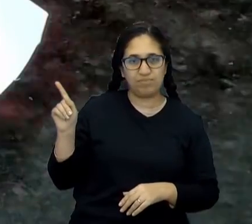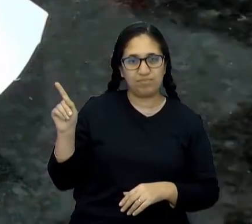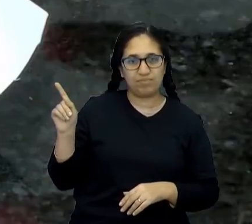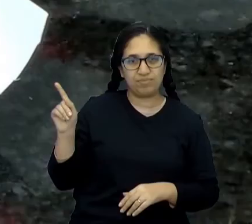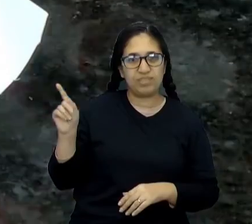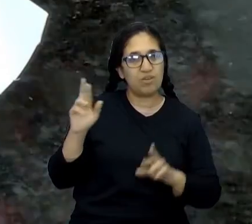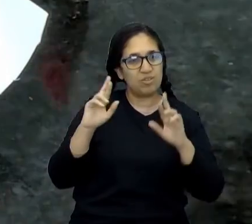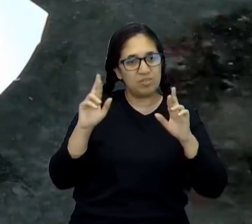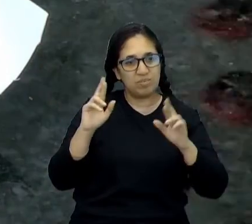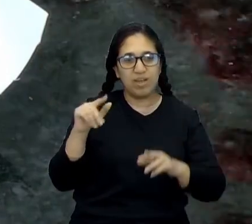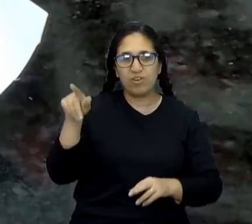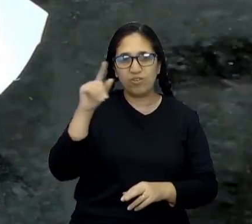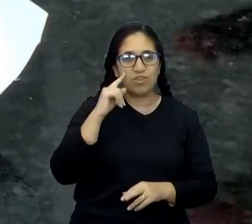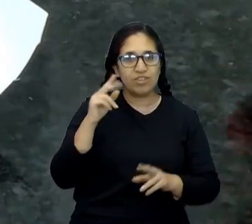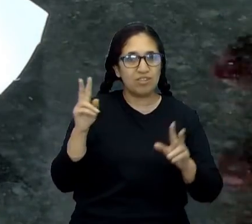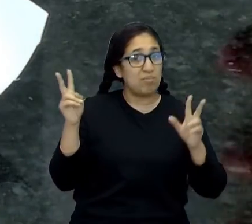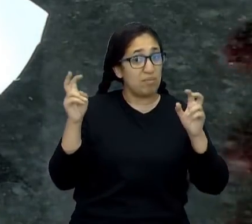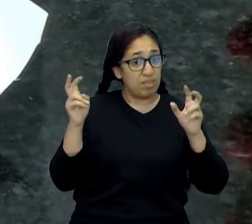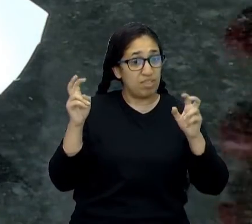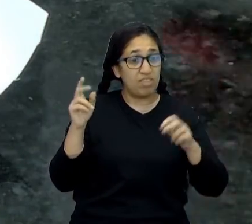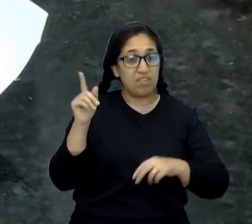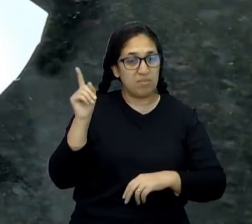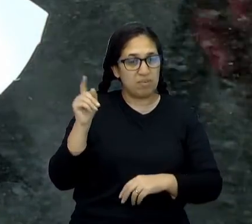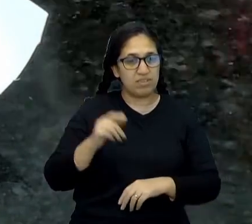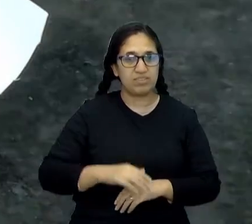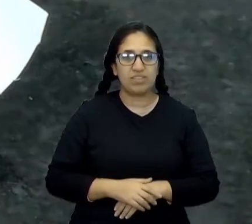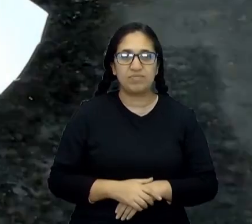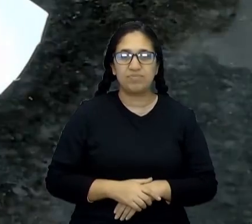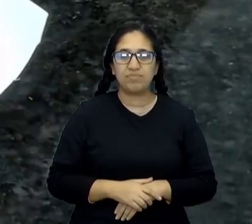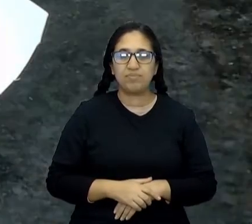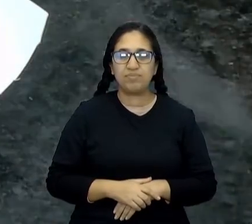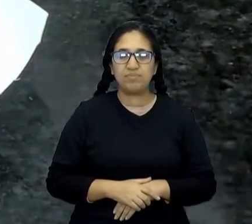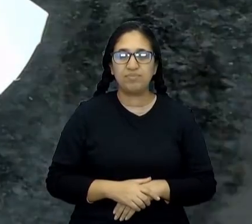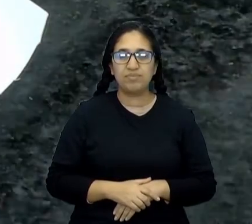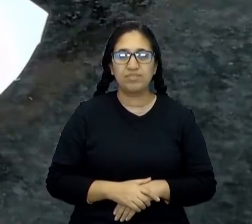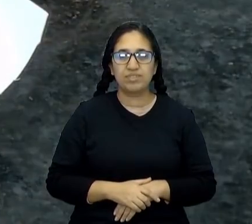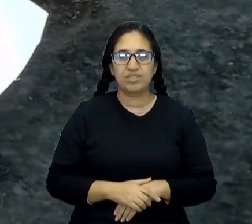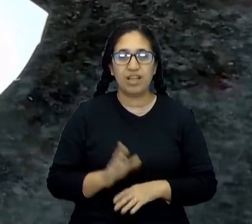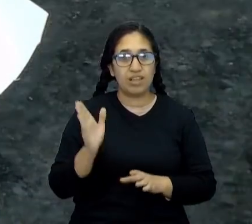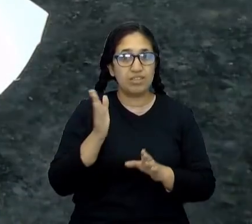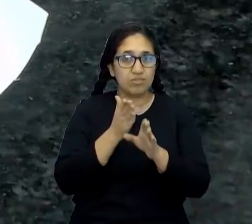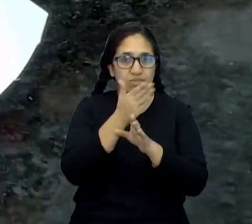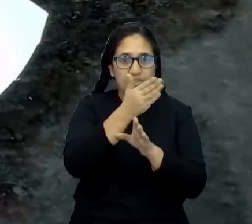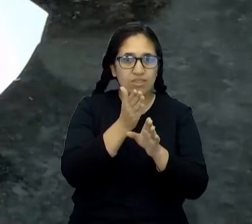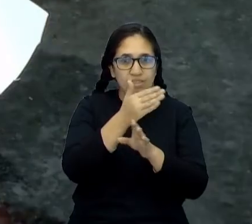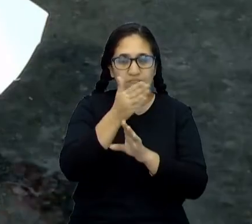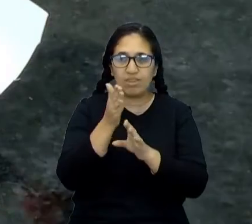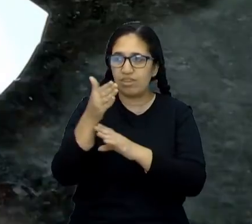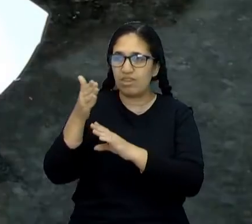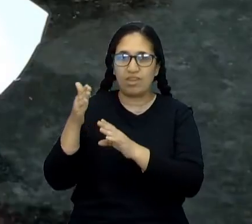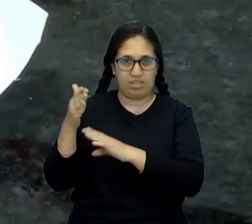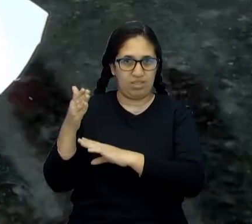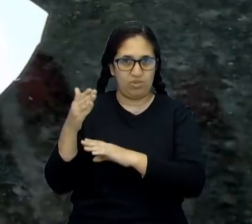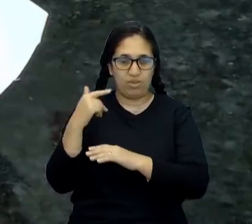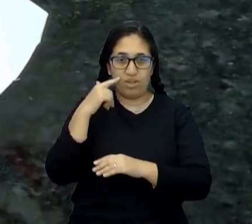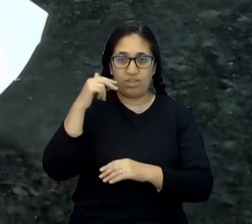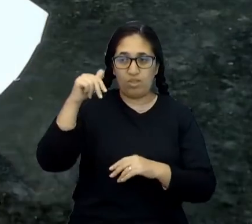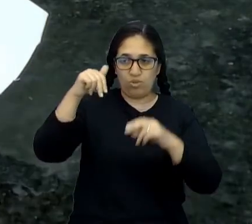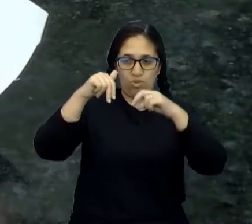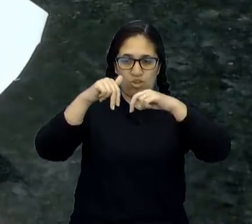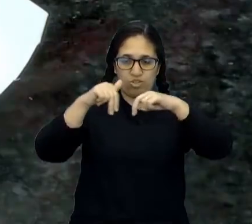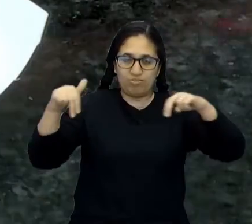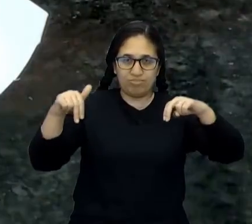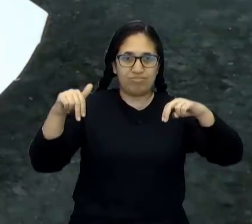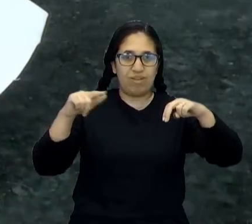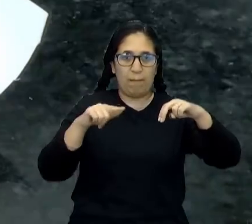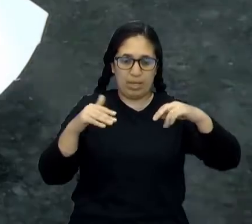Espero que vocês consigam identificar estas linhas, né? E elas estão no sentido de saída. Saindo do norte, as duas, só que no